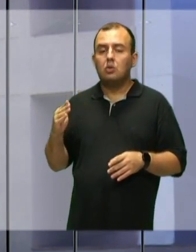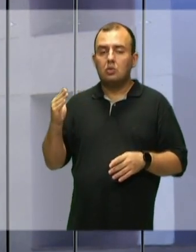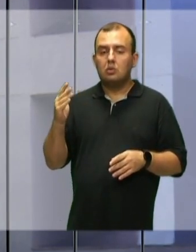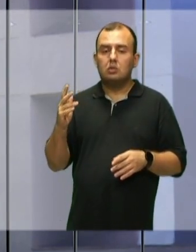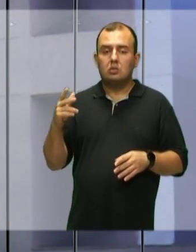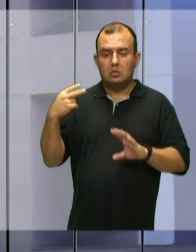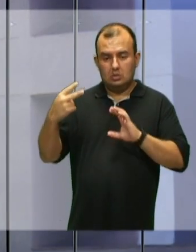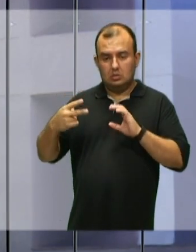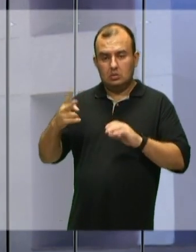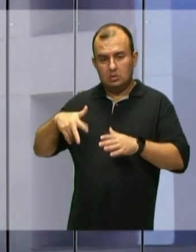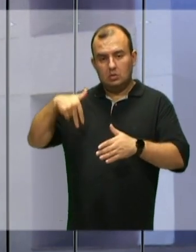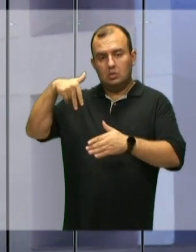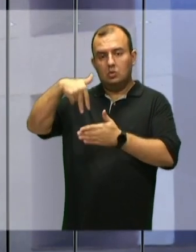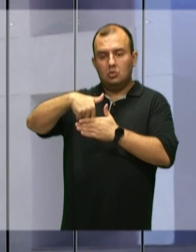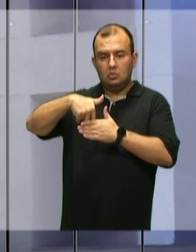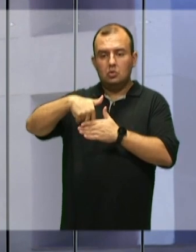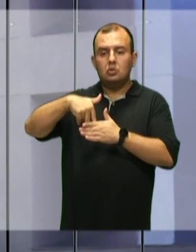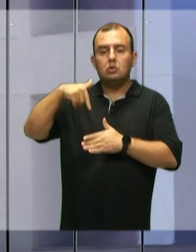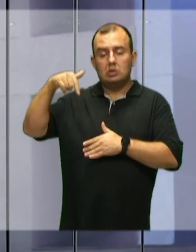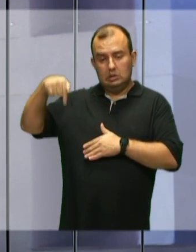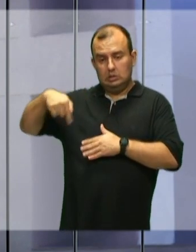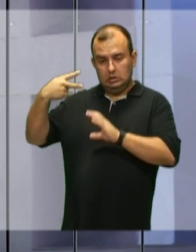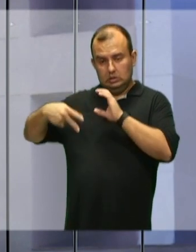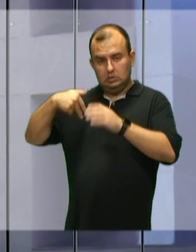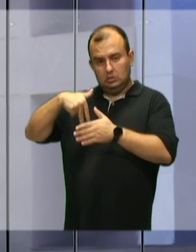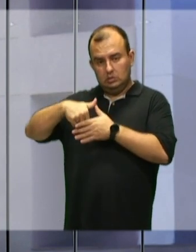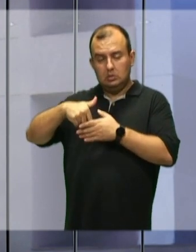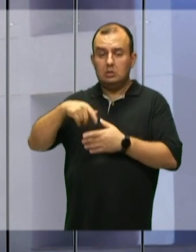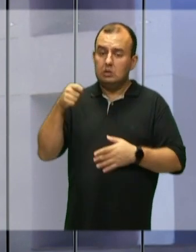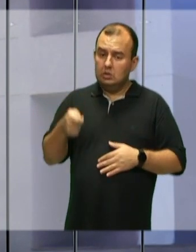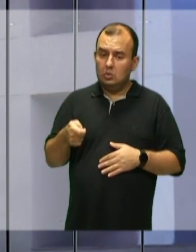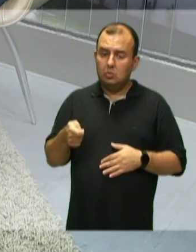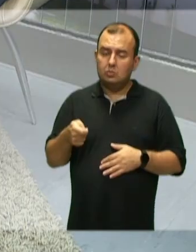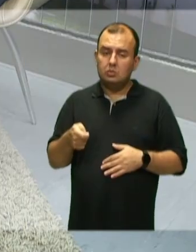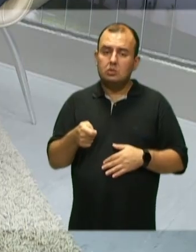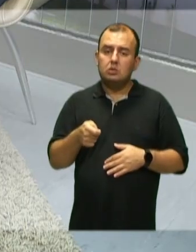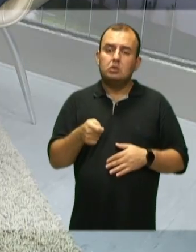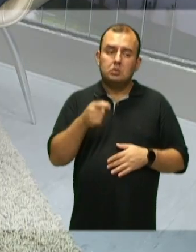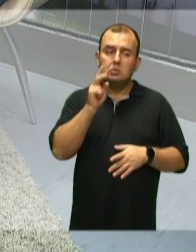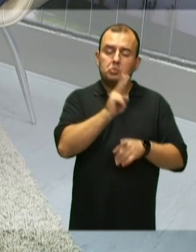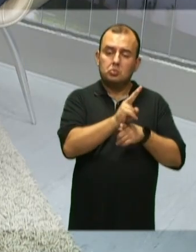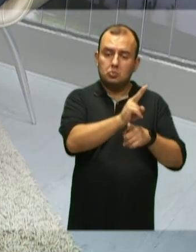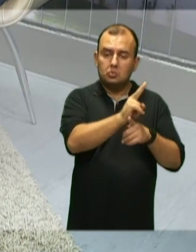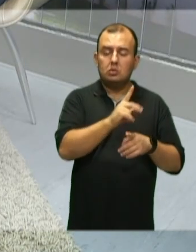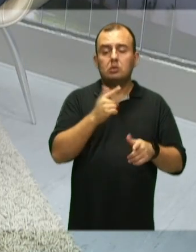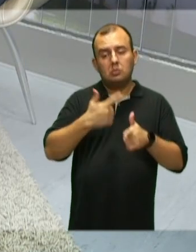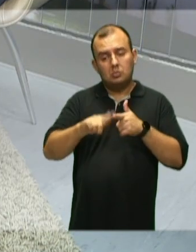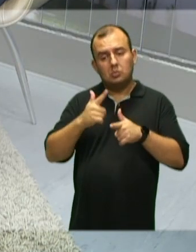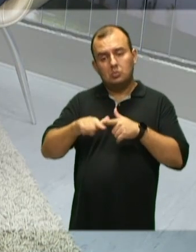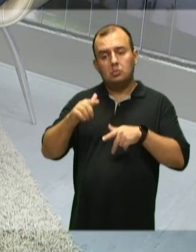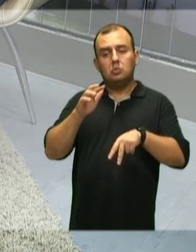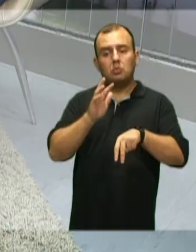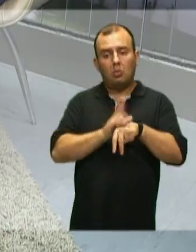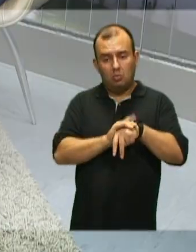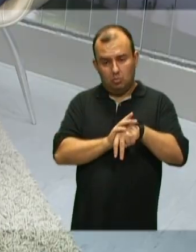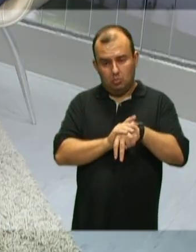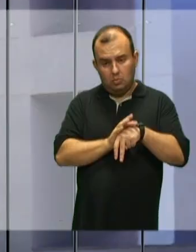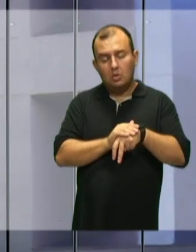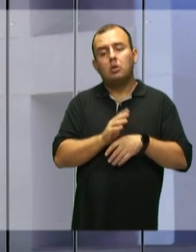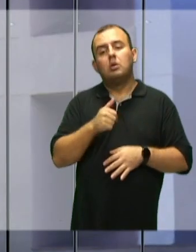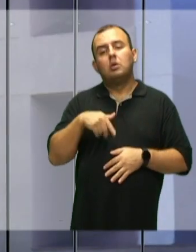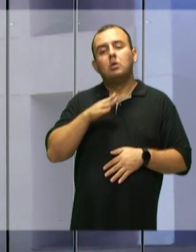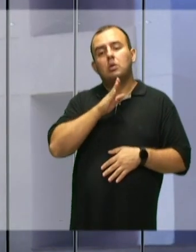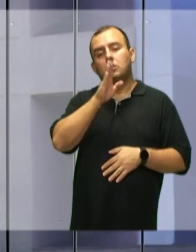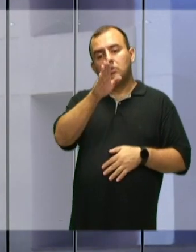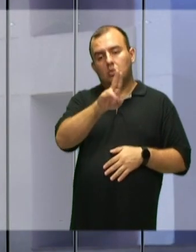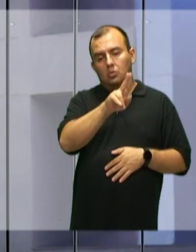aqui da na na Tribuna da câmara que a gente precisava abrir um Centro de Triagem porque nós teríamos problemas com os pacientes os nossos pacientes eles estavam se dirigindo a